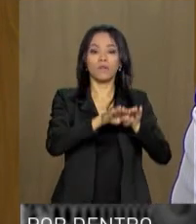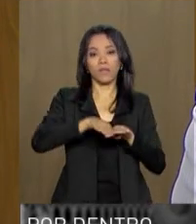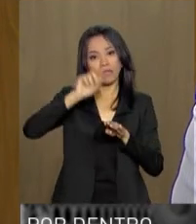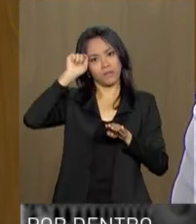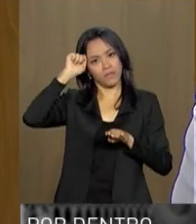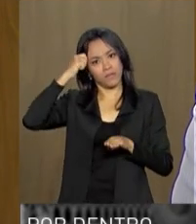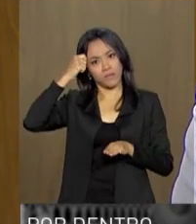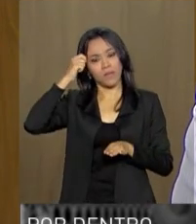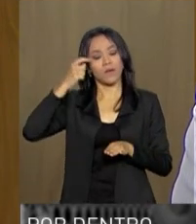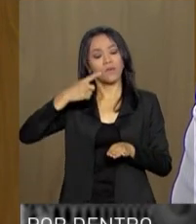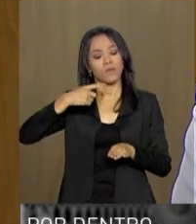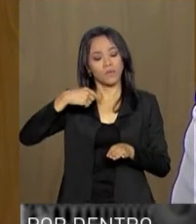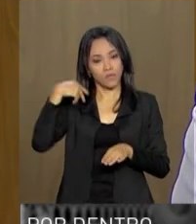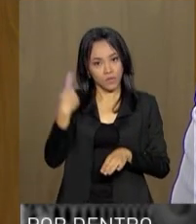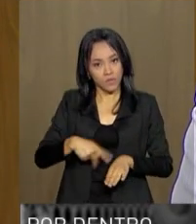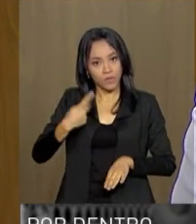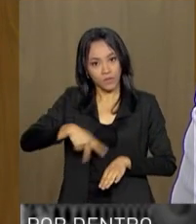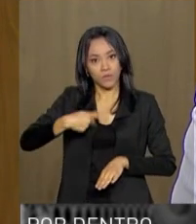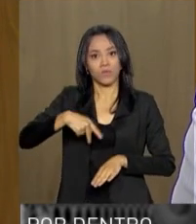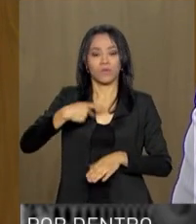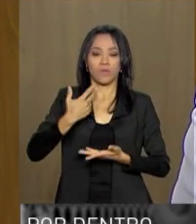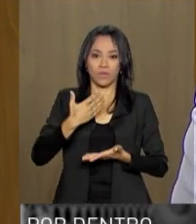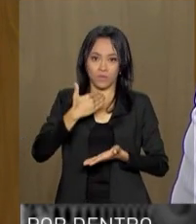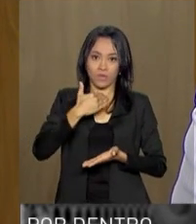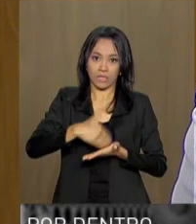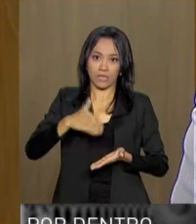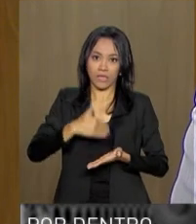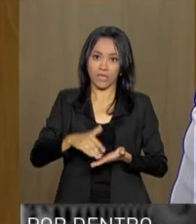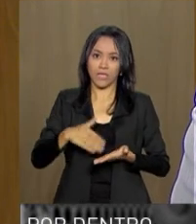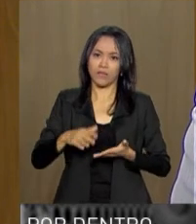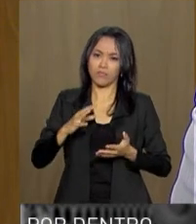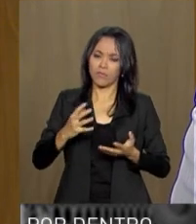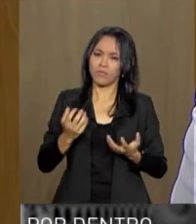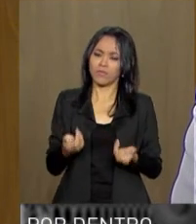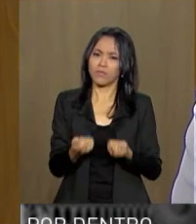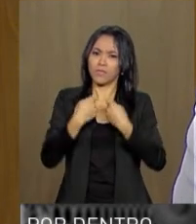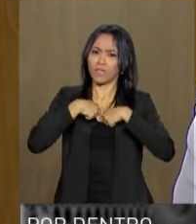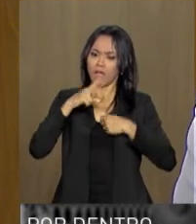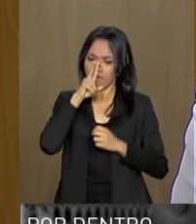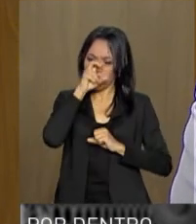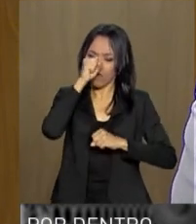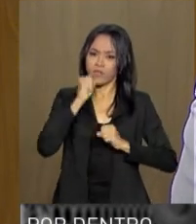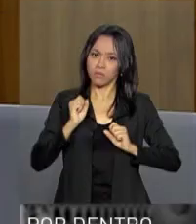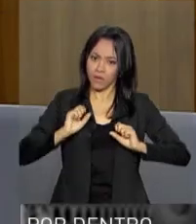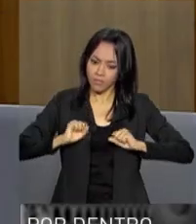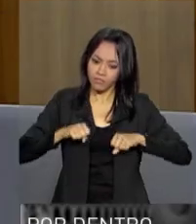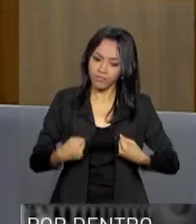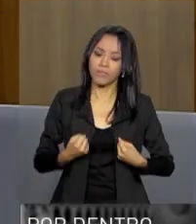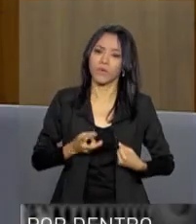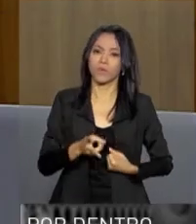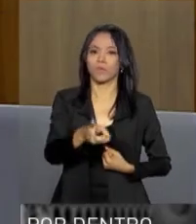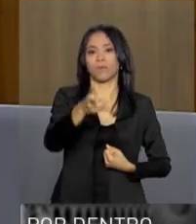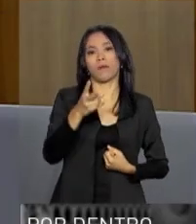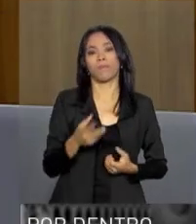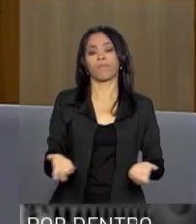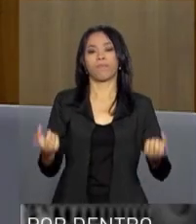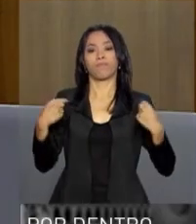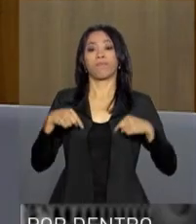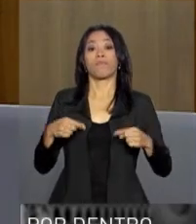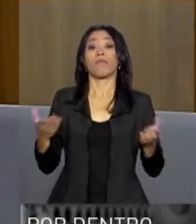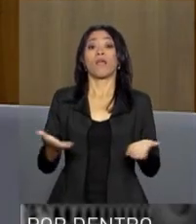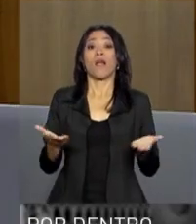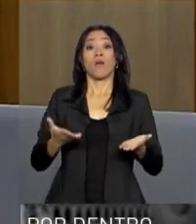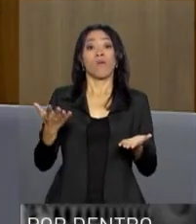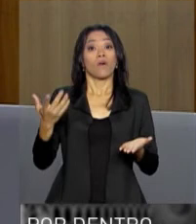fãs é nos dá força para enfrentar ainda mais os desafios que virão com o secretário a gente então retoma agora o contato com boa